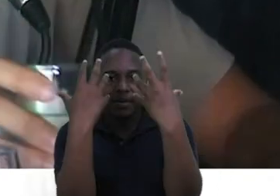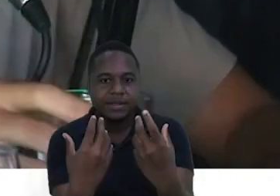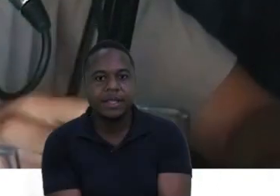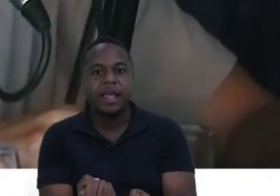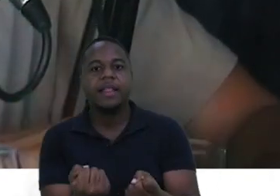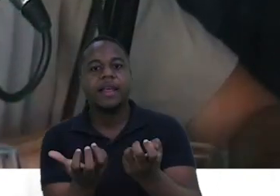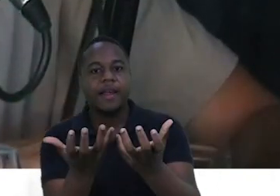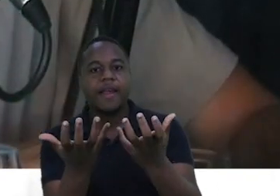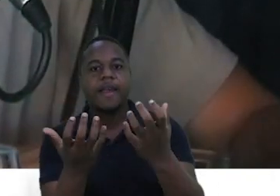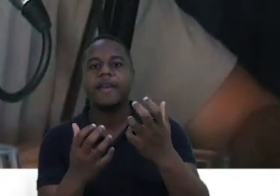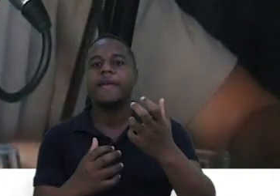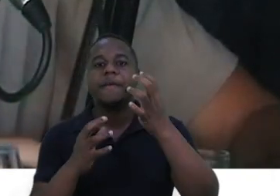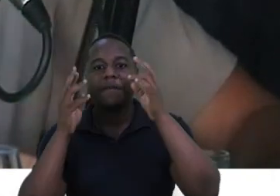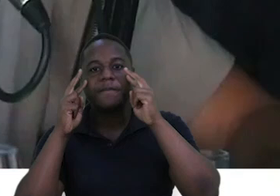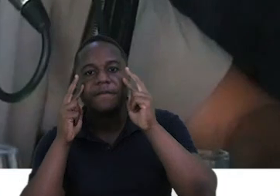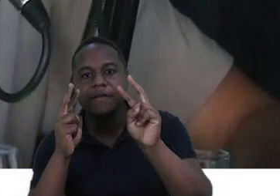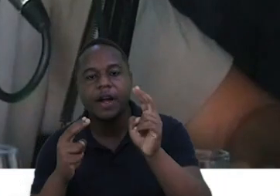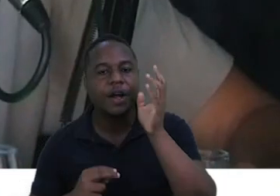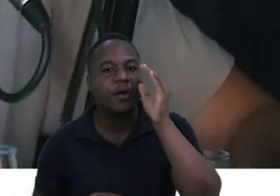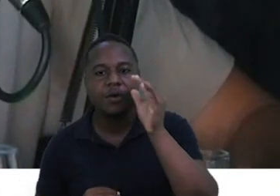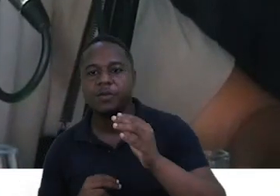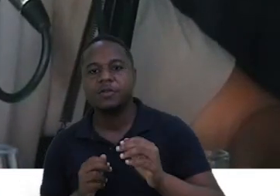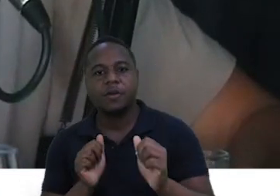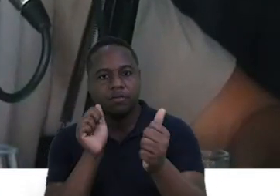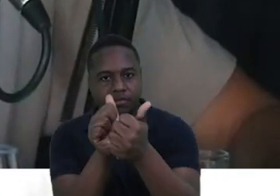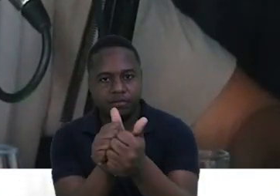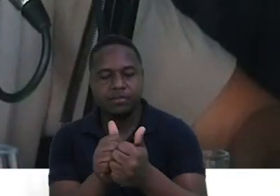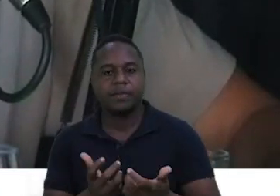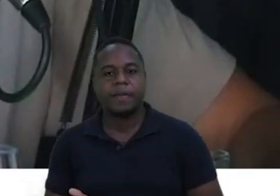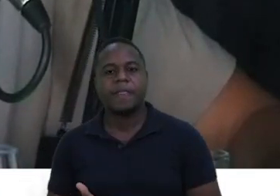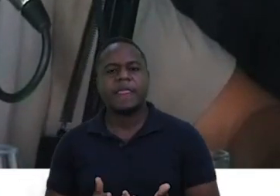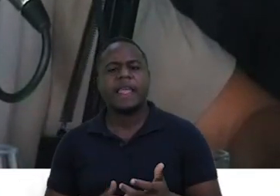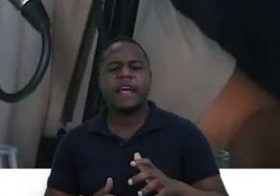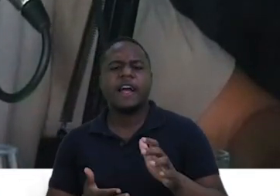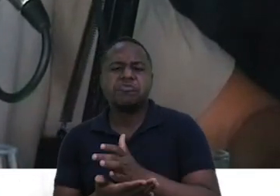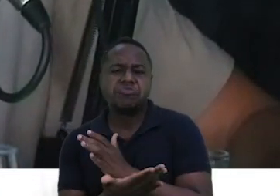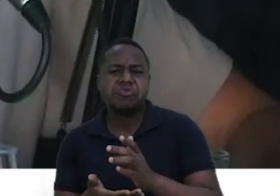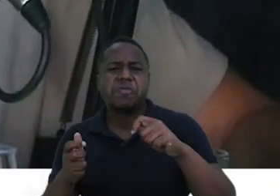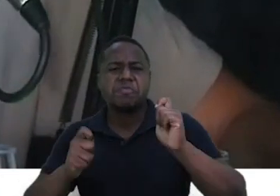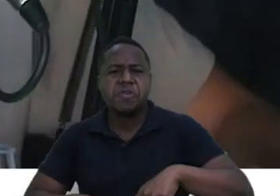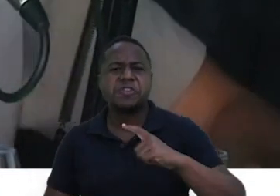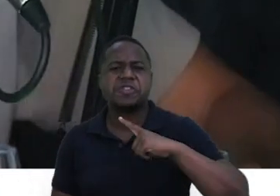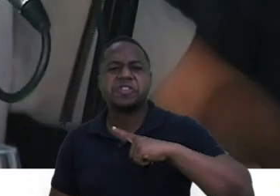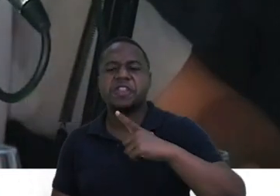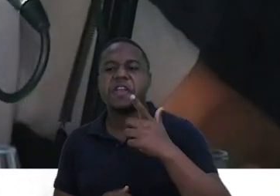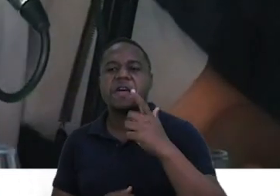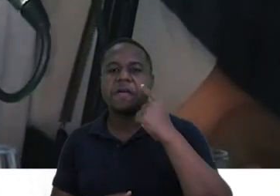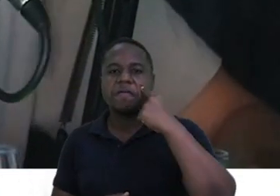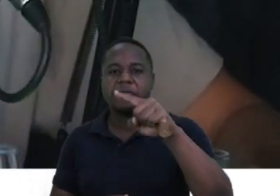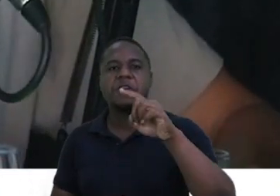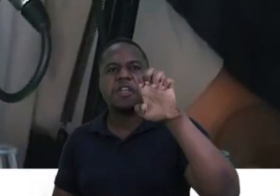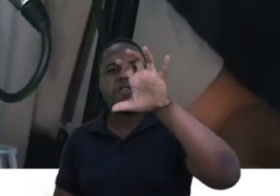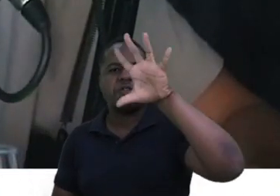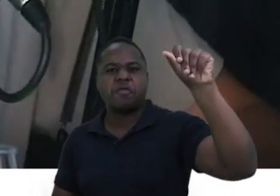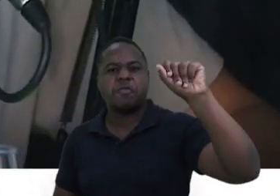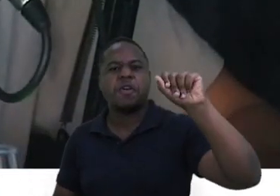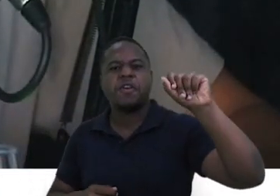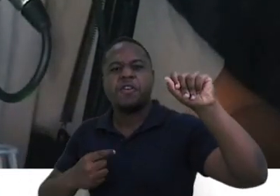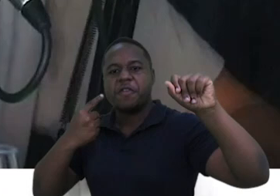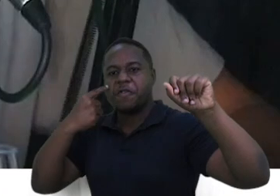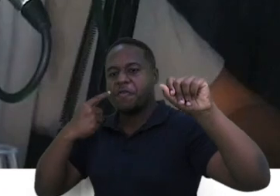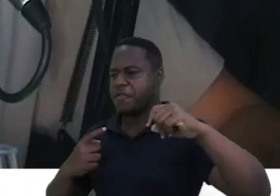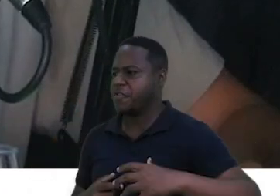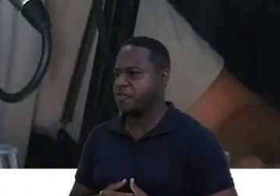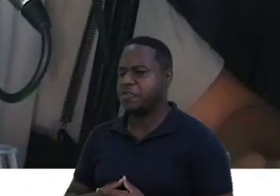E é interessante, assim, porque tem essa visão, né, de que os estrangeiros ou os europeus são pessoas